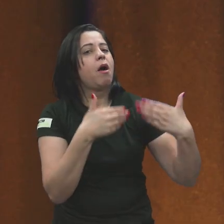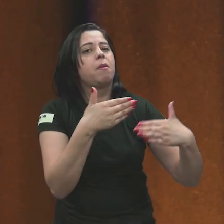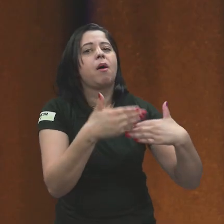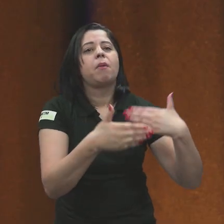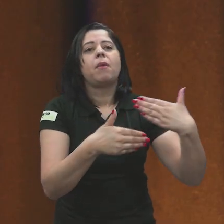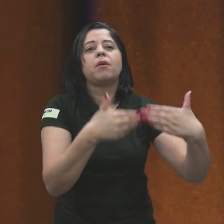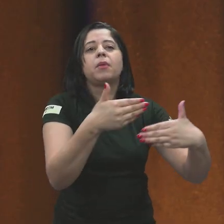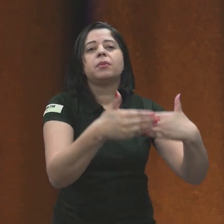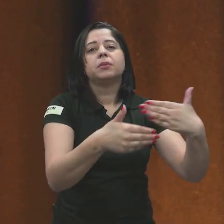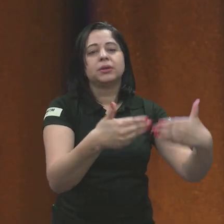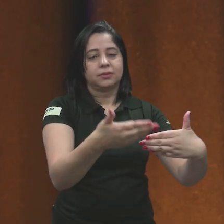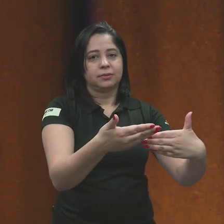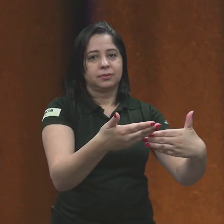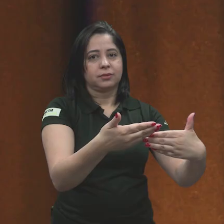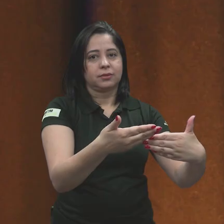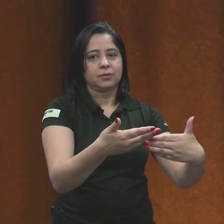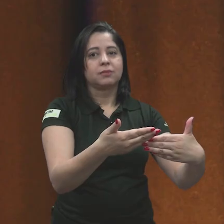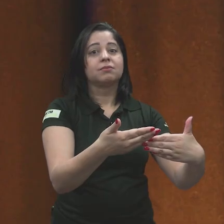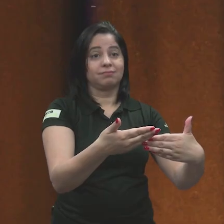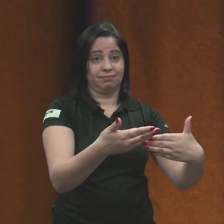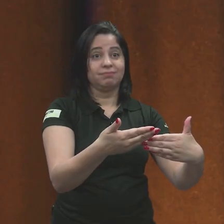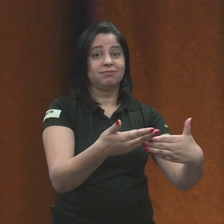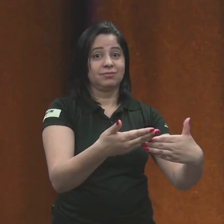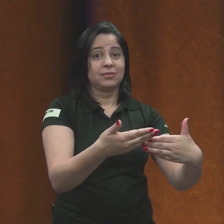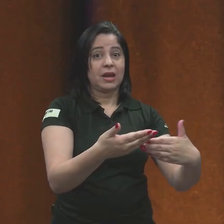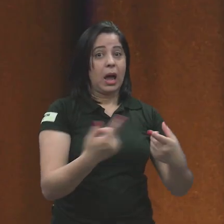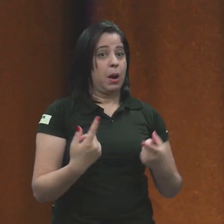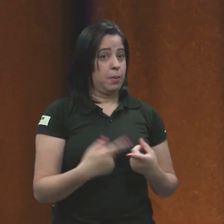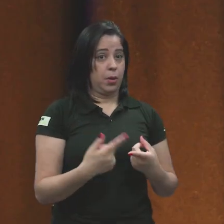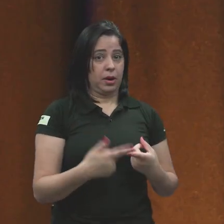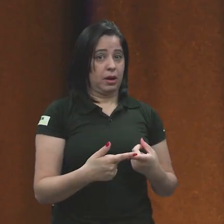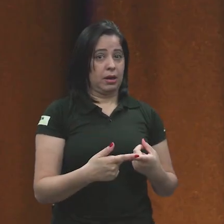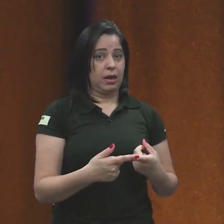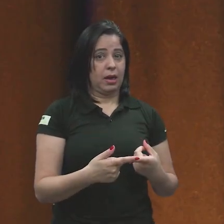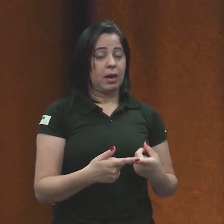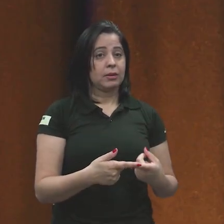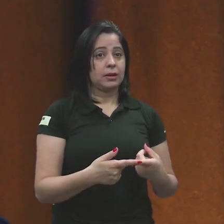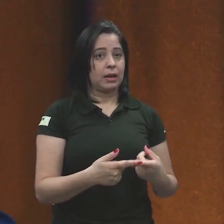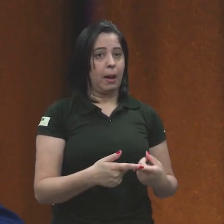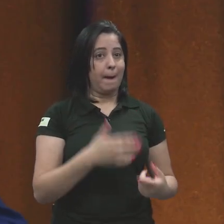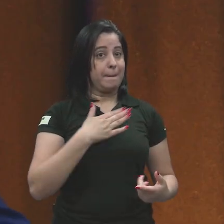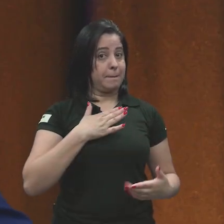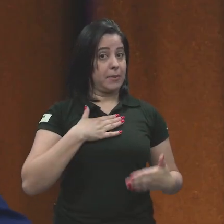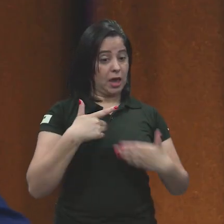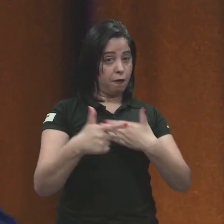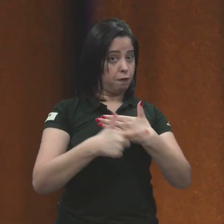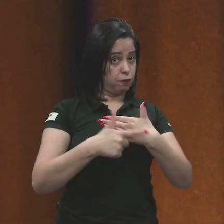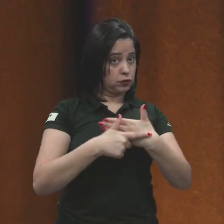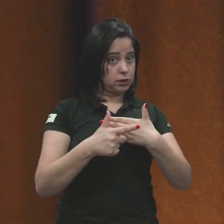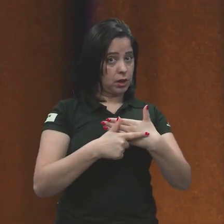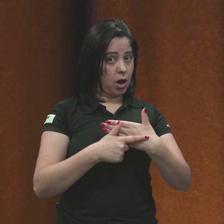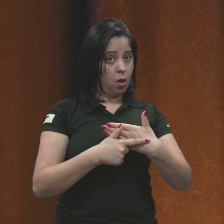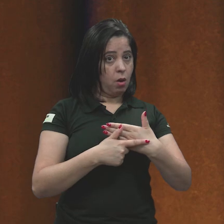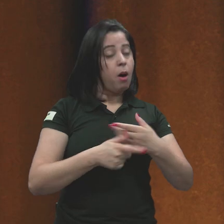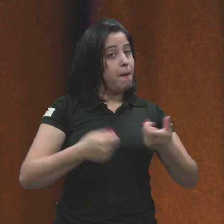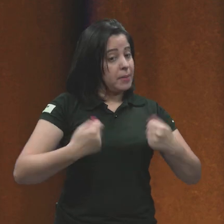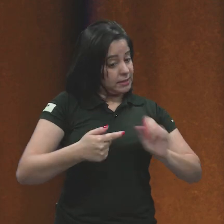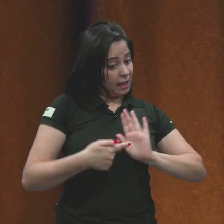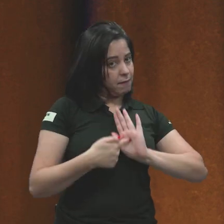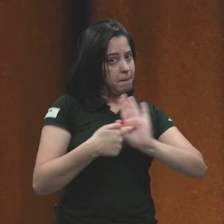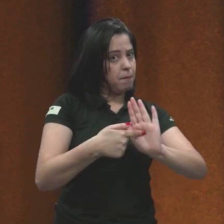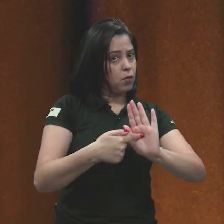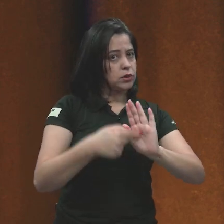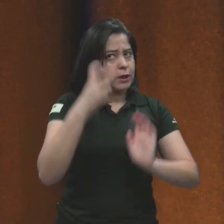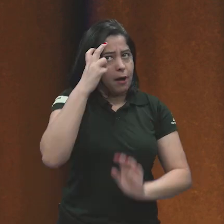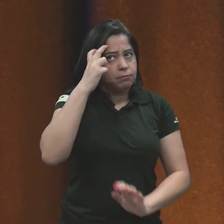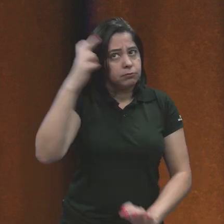exigindo conhecimento da minha parte, porque as minhas posições eram posições que eu precisava externar o conhecimento daquilo que eu